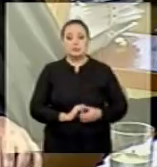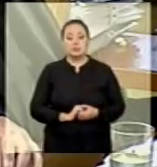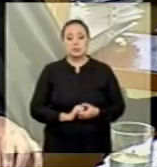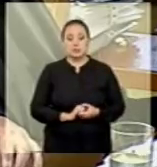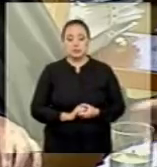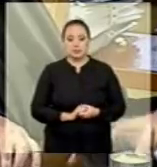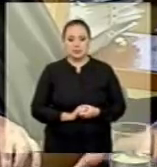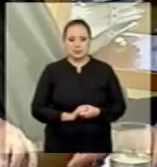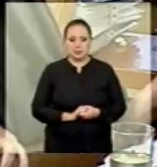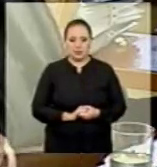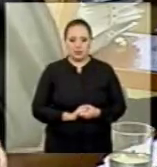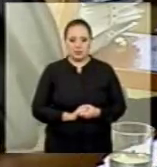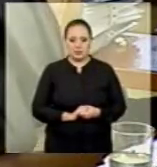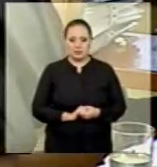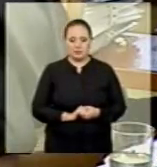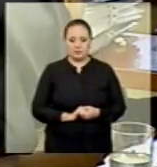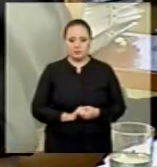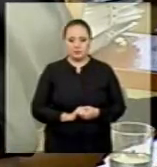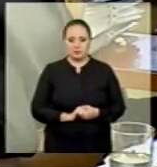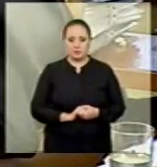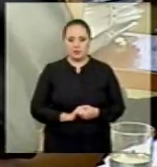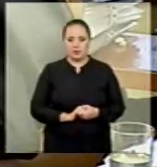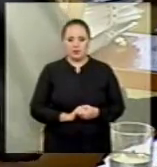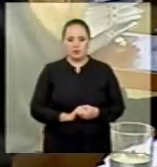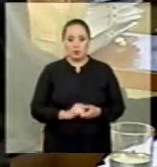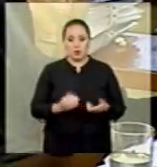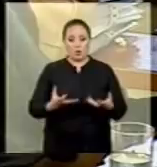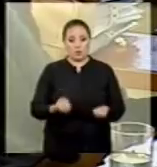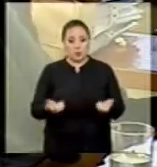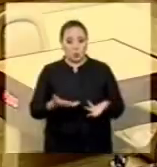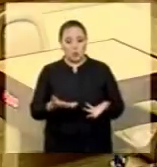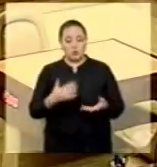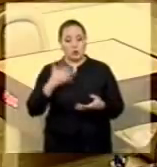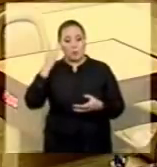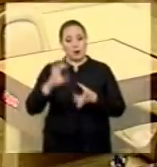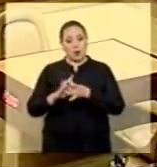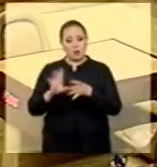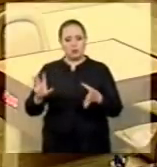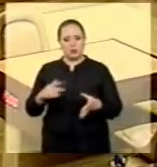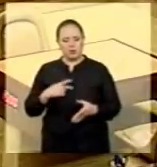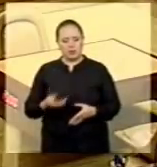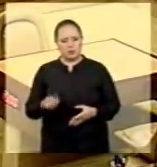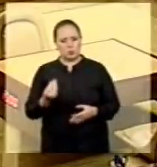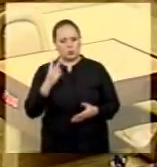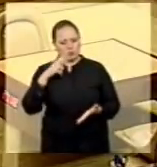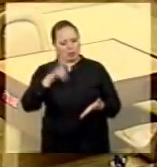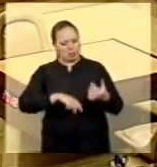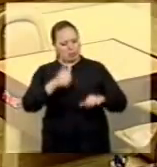vejam que de um dia para o outro foi liberado para revisão. Pode parecer, nossa, mas ele conseguiu analisar. É porque hoje é